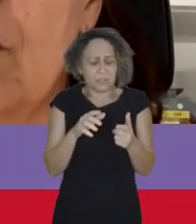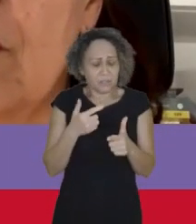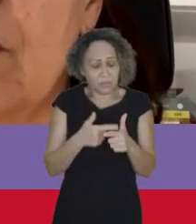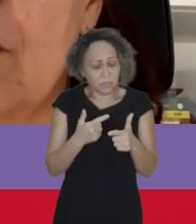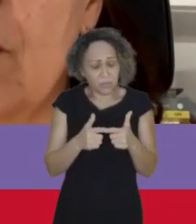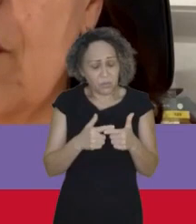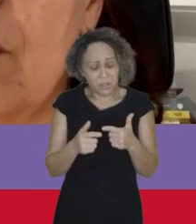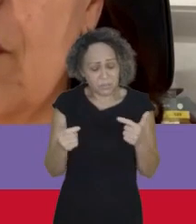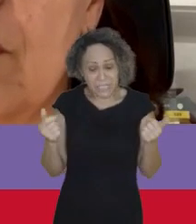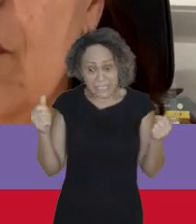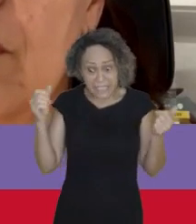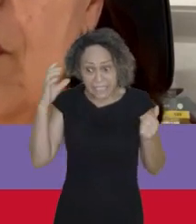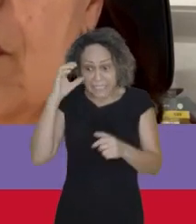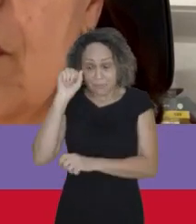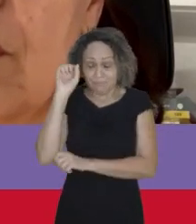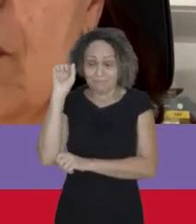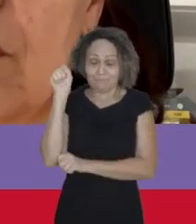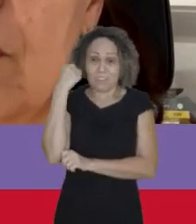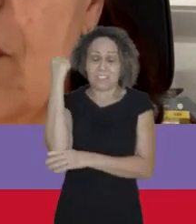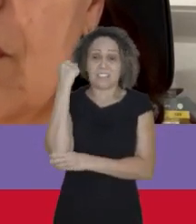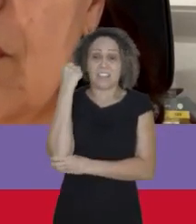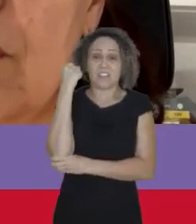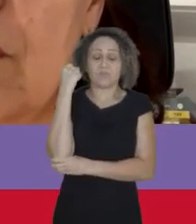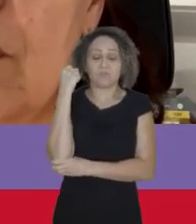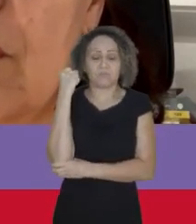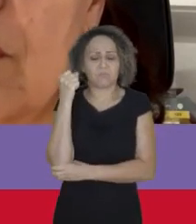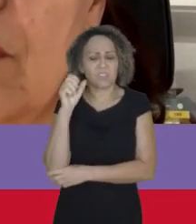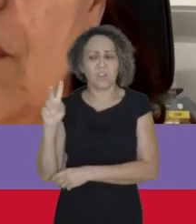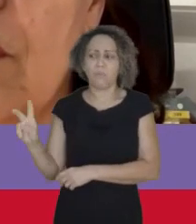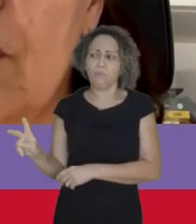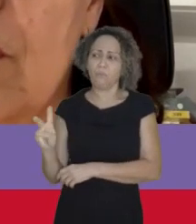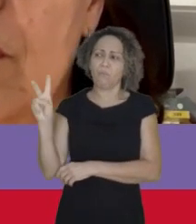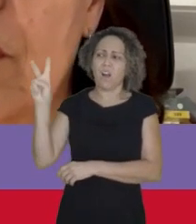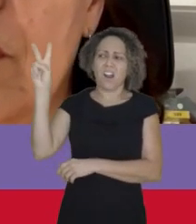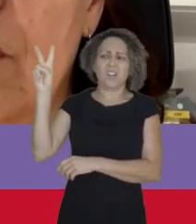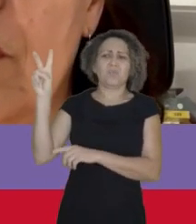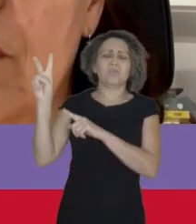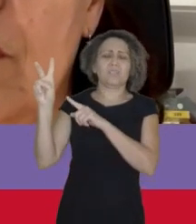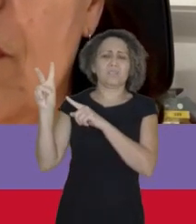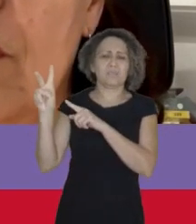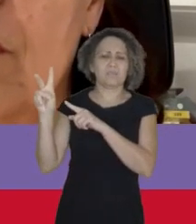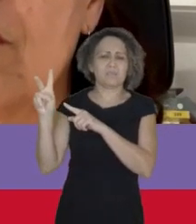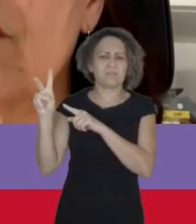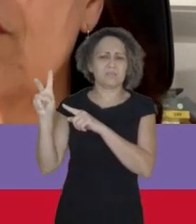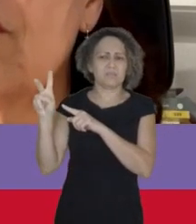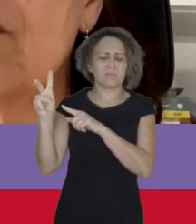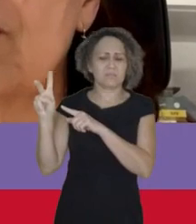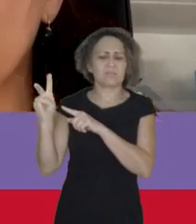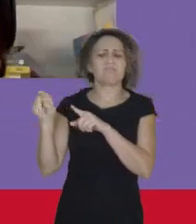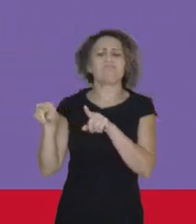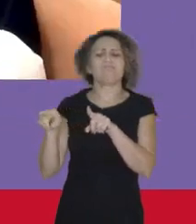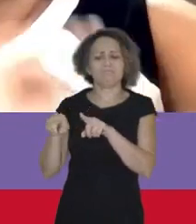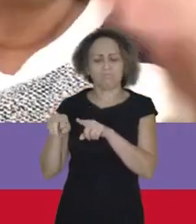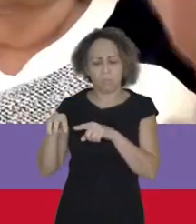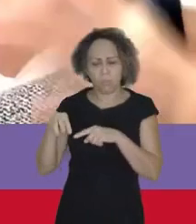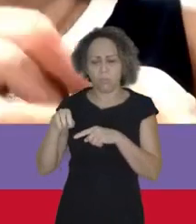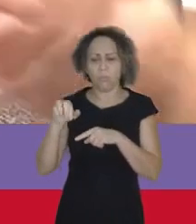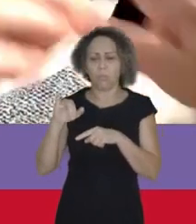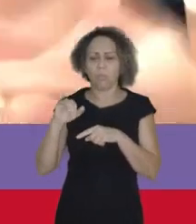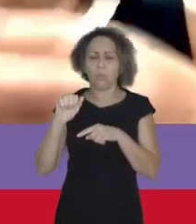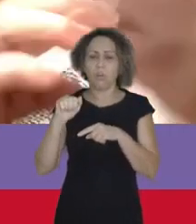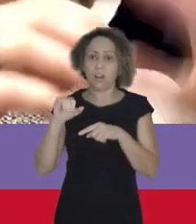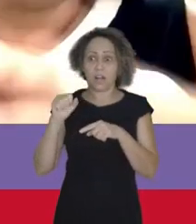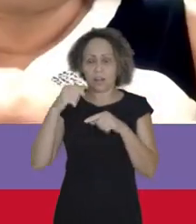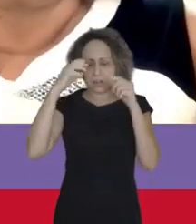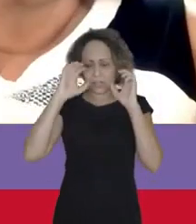políticas constituídas à base de valores morais e religiosos, de